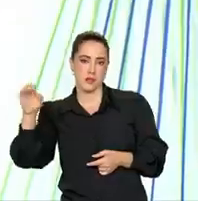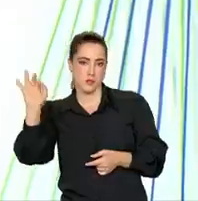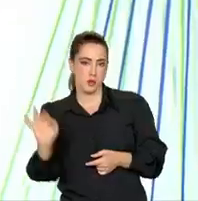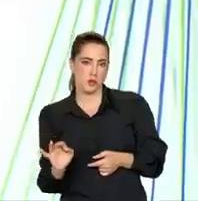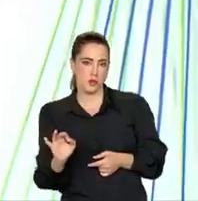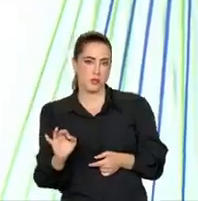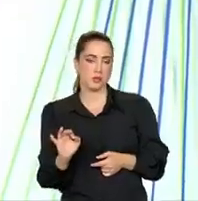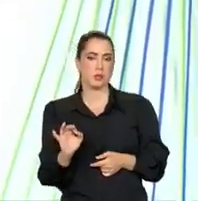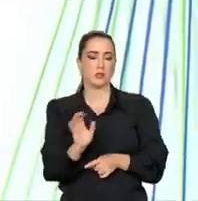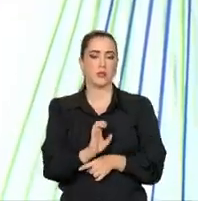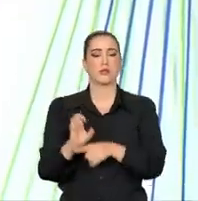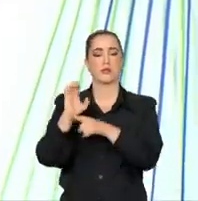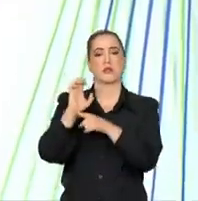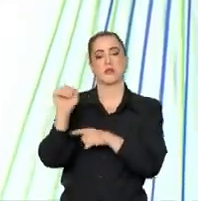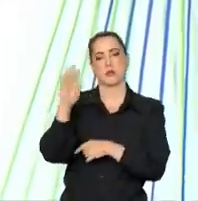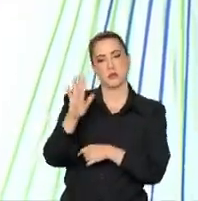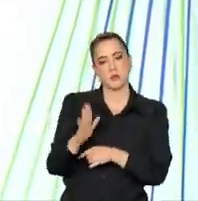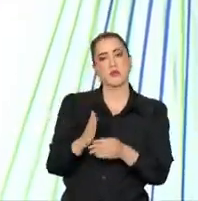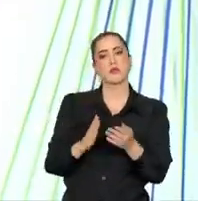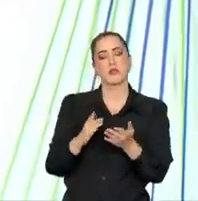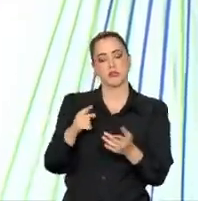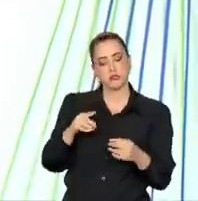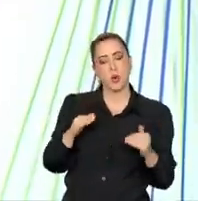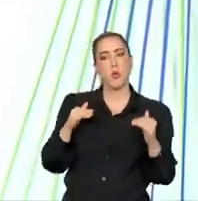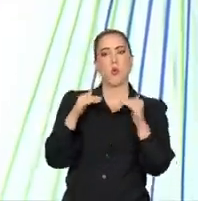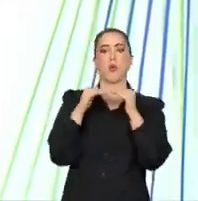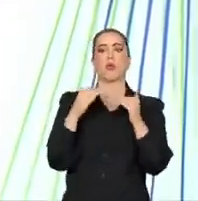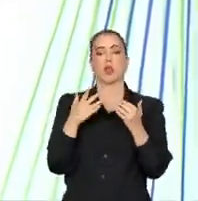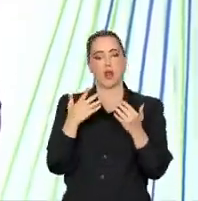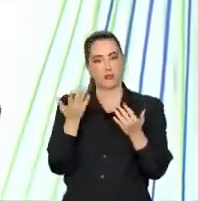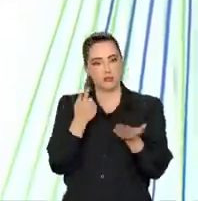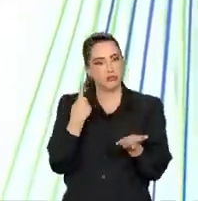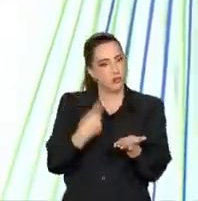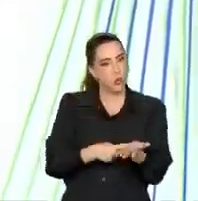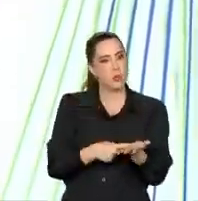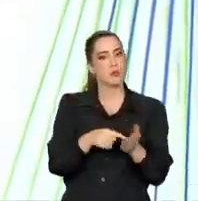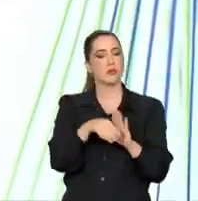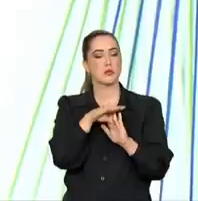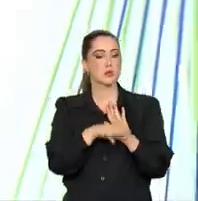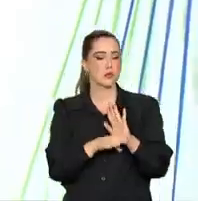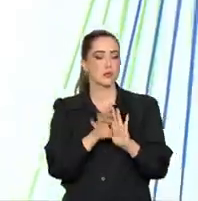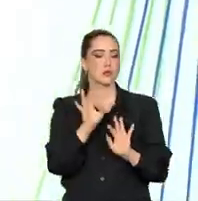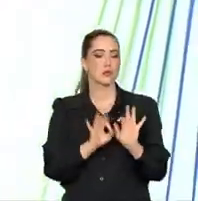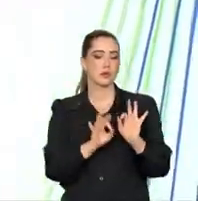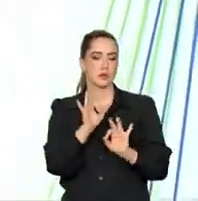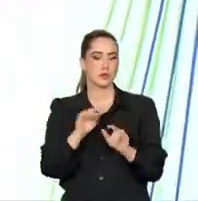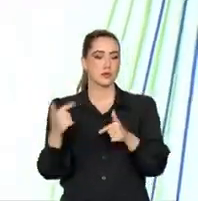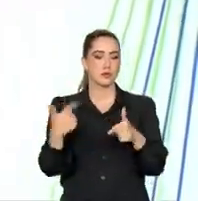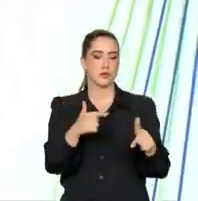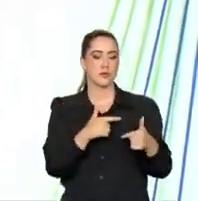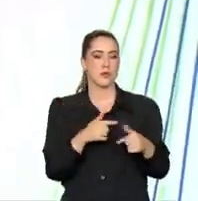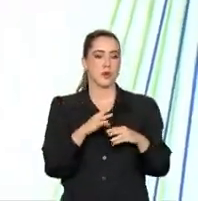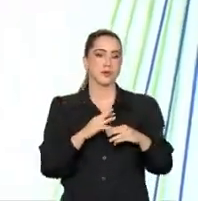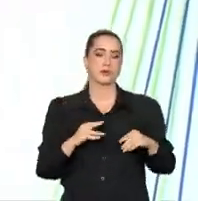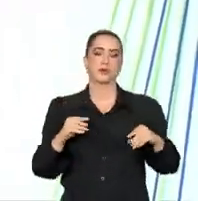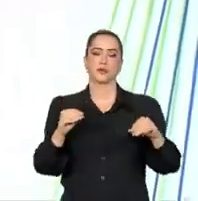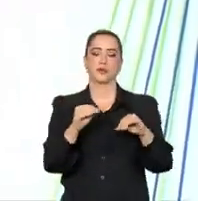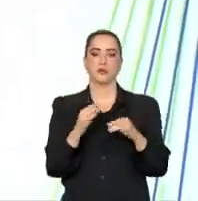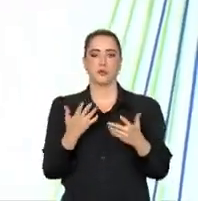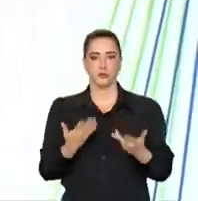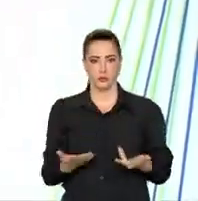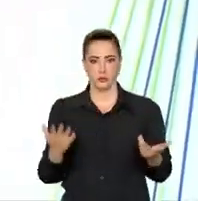já aderiram ao programa. Então, está nesse processo da construção dos planos de ação do